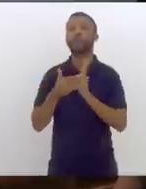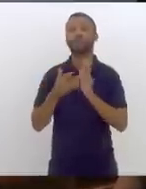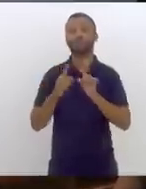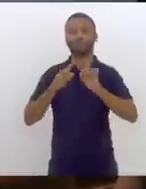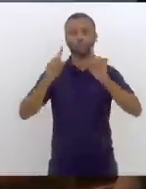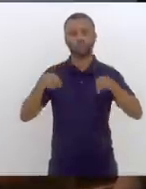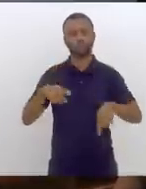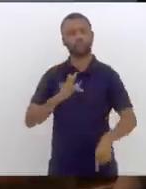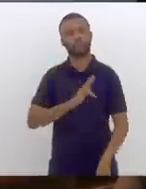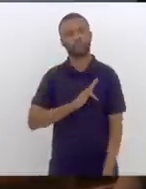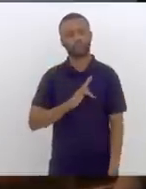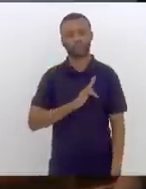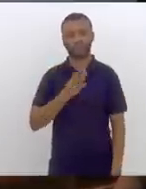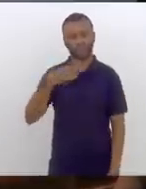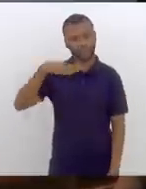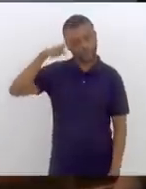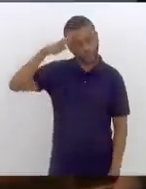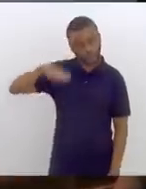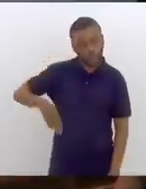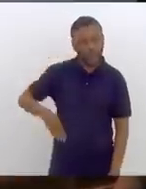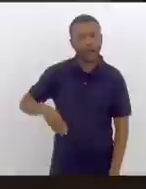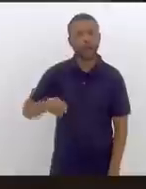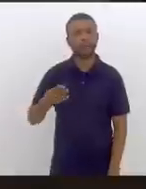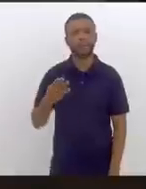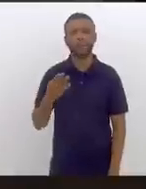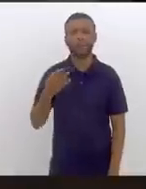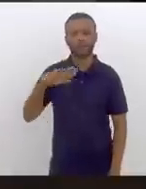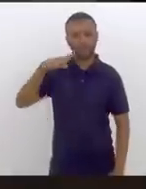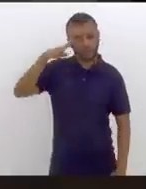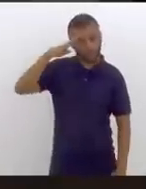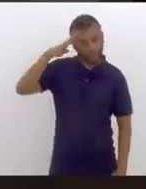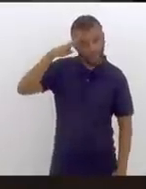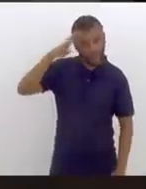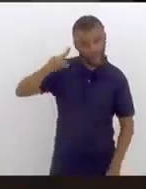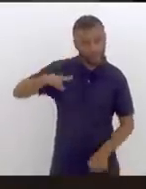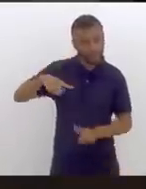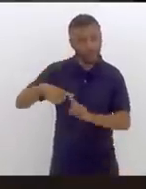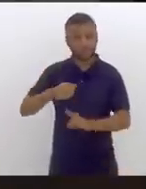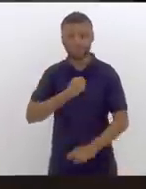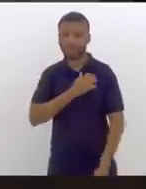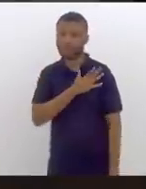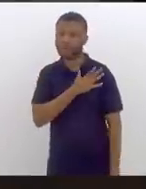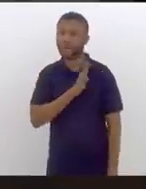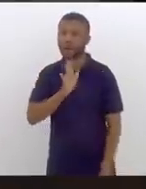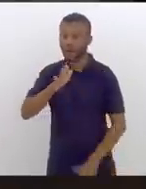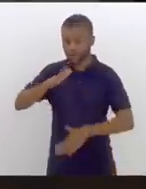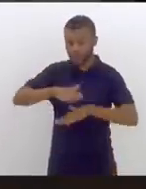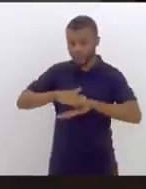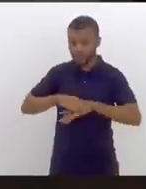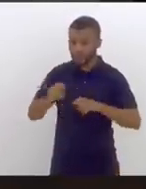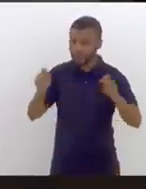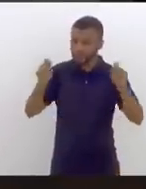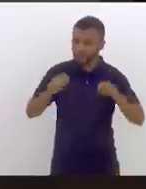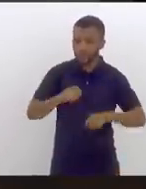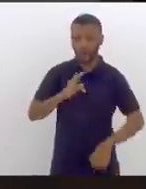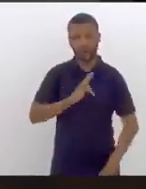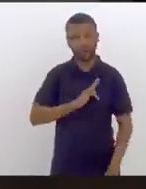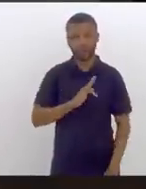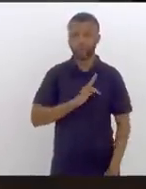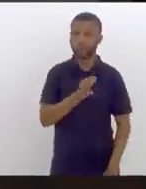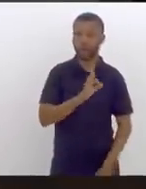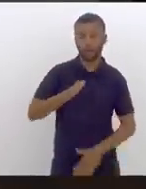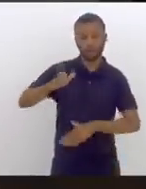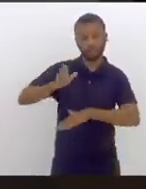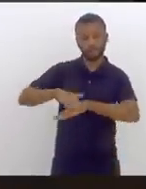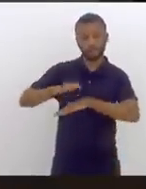os policiais militares oficiais e prazos só que não compete a polícia militar compete ao governo